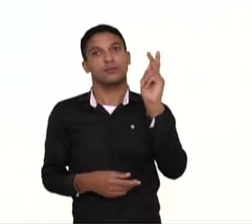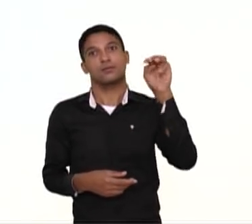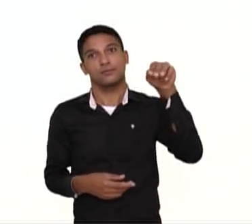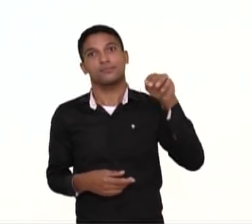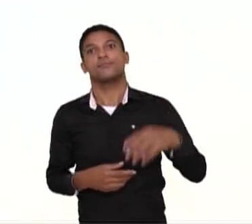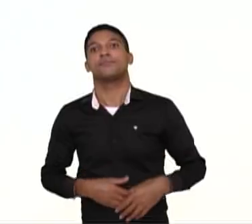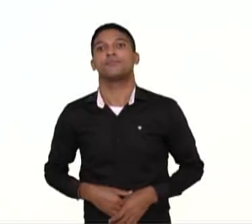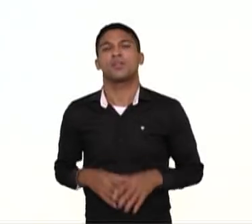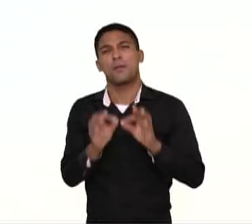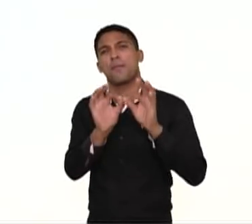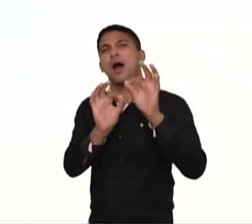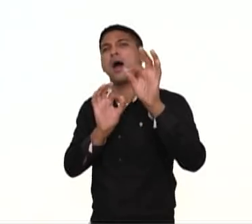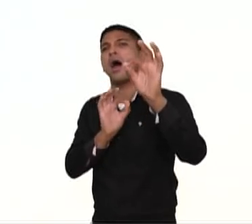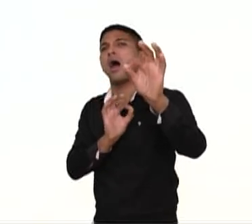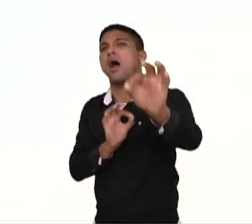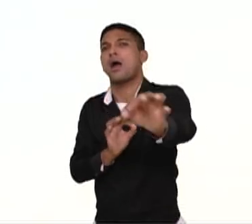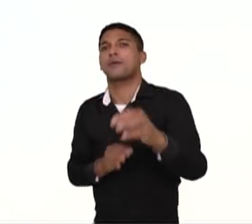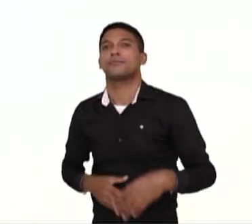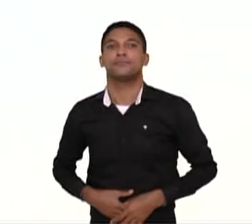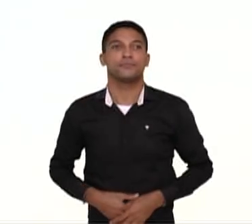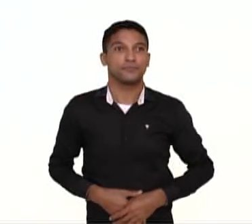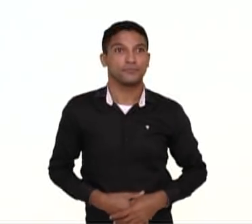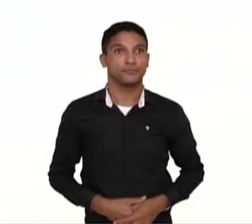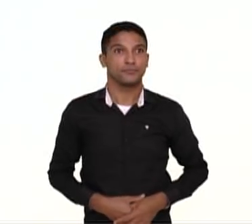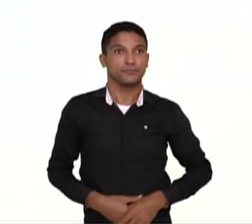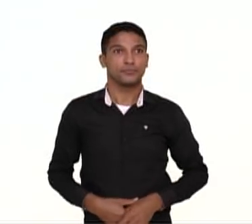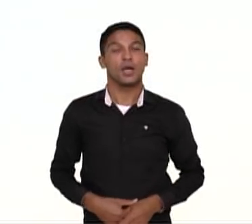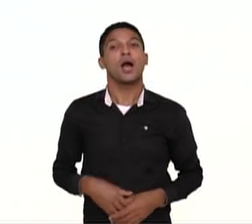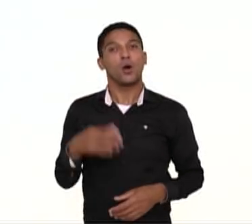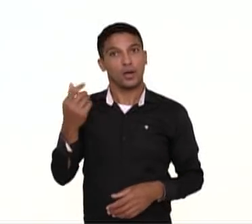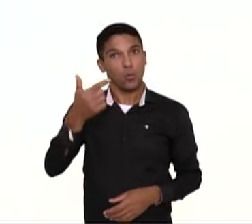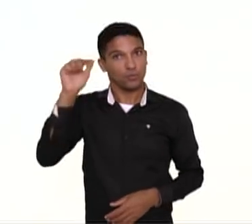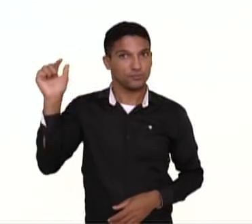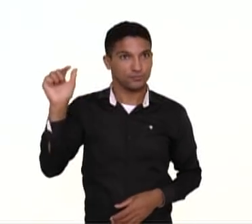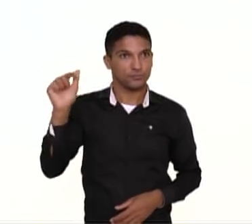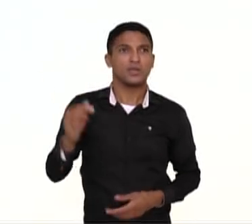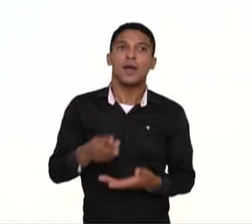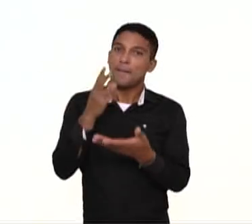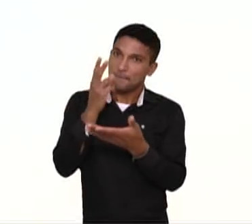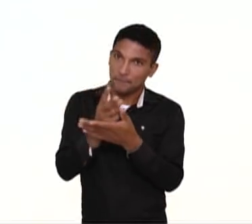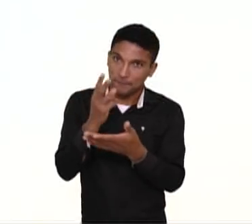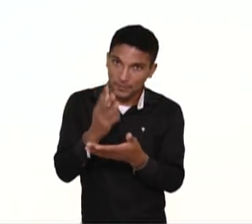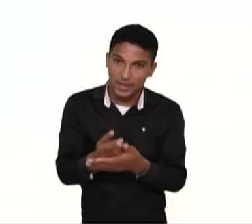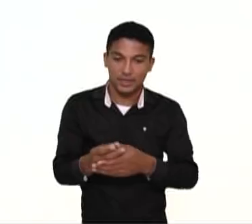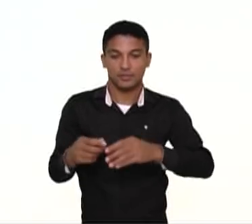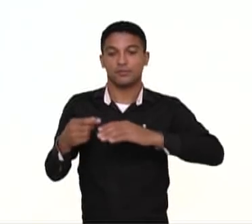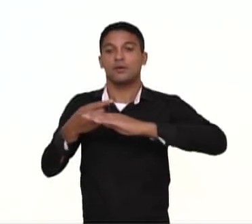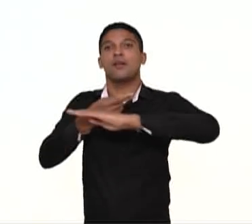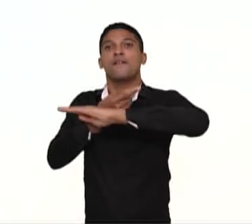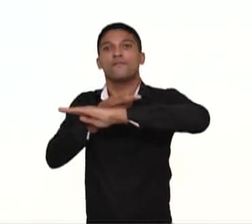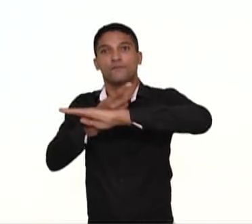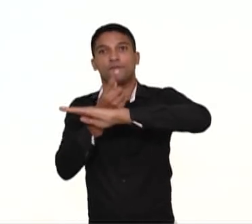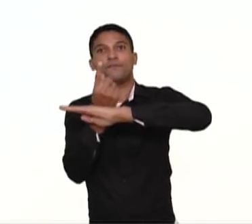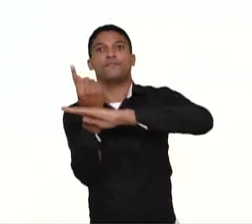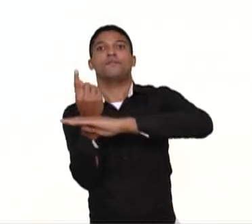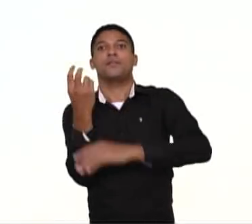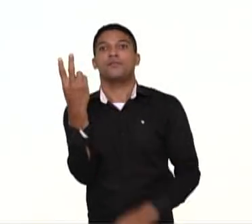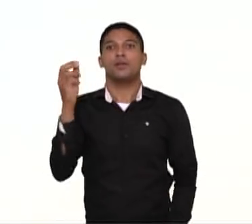Segundo para você aí, ó, se esse carro mantivesse a mesma velocidade média, quanto tempo levaria para